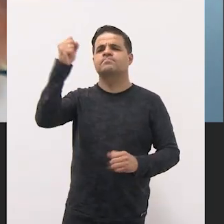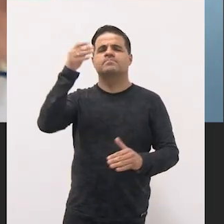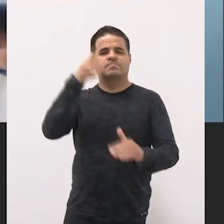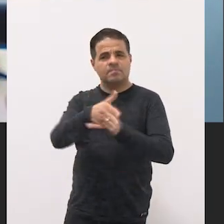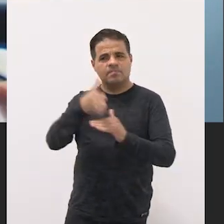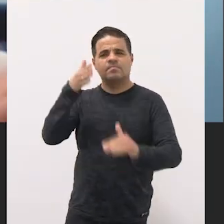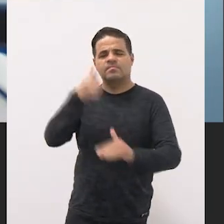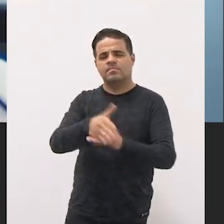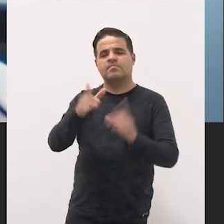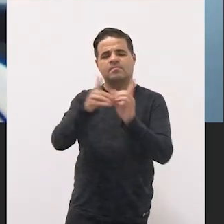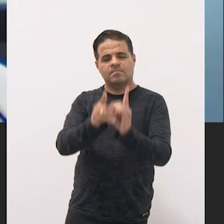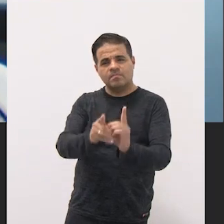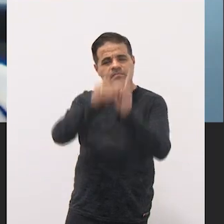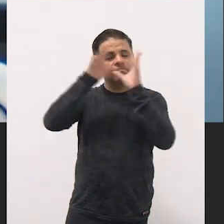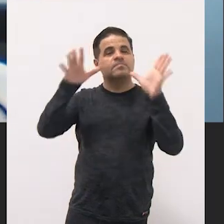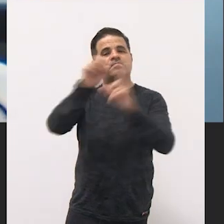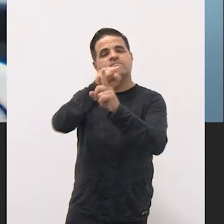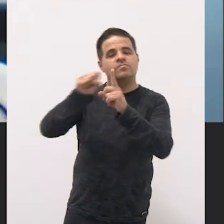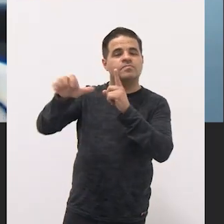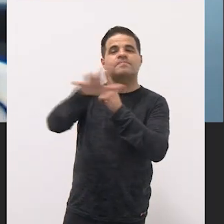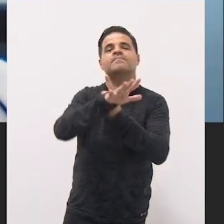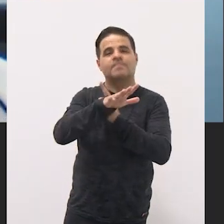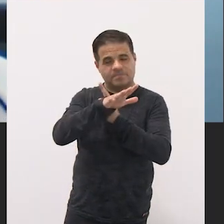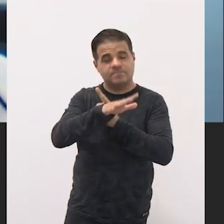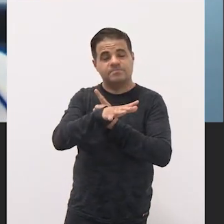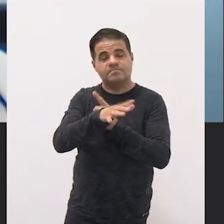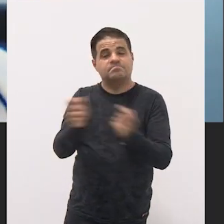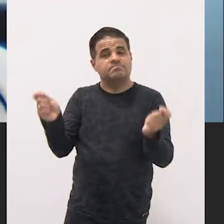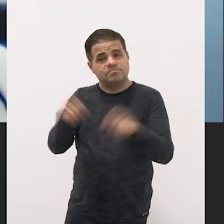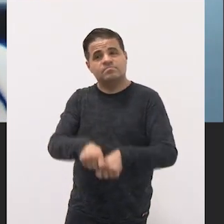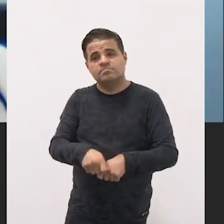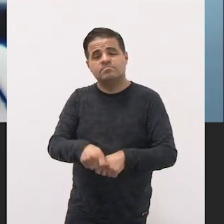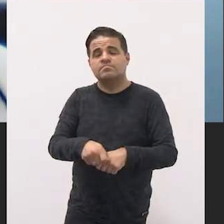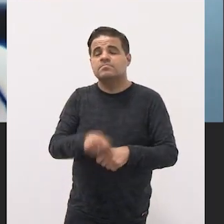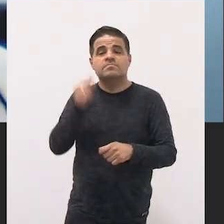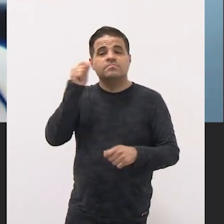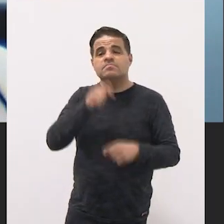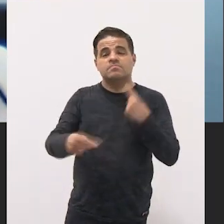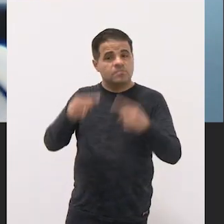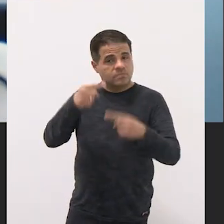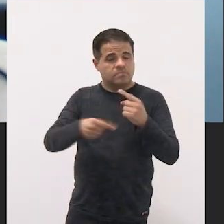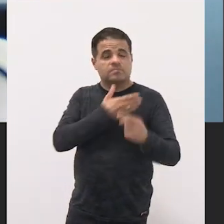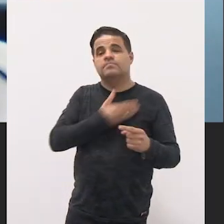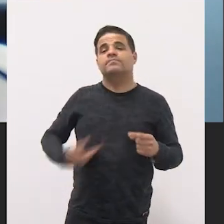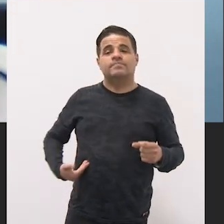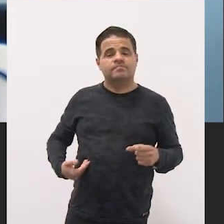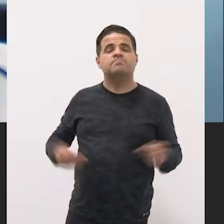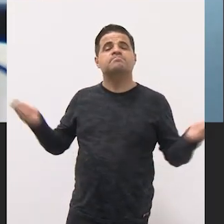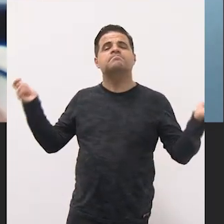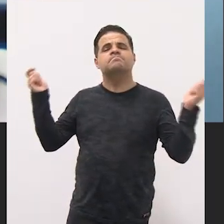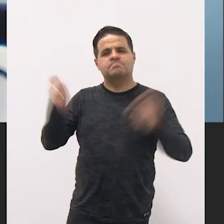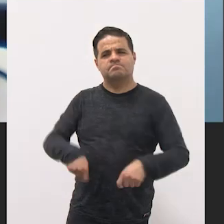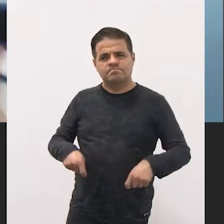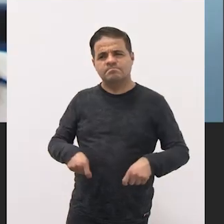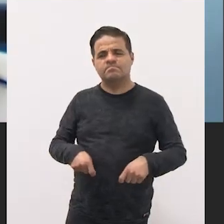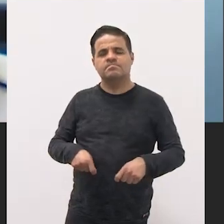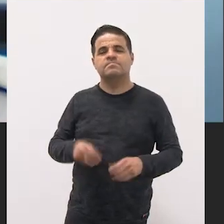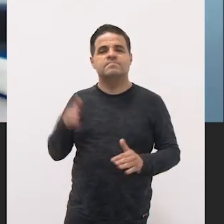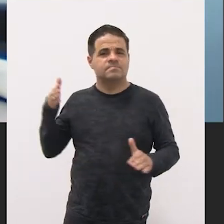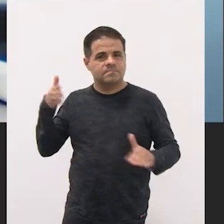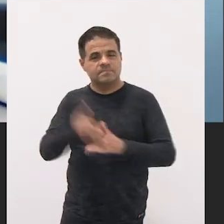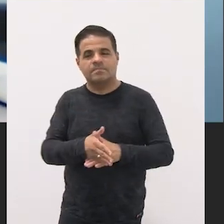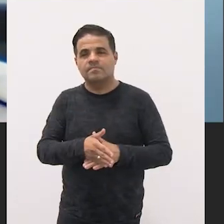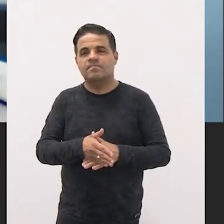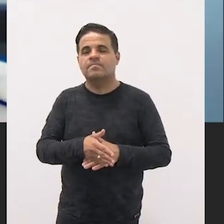participação democrática dentro da sociedade civil, que as políticas públicas possam fazer